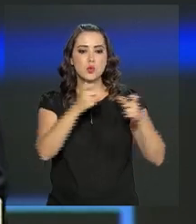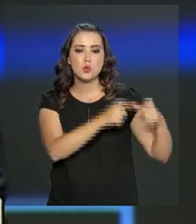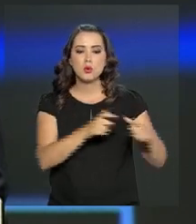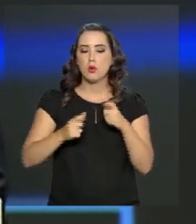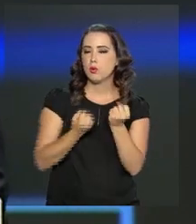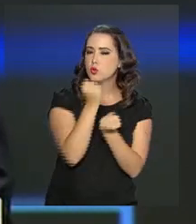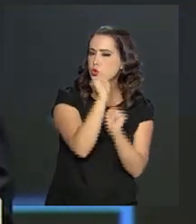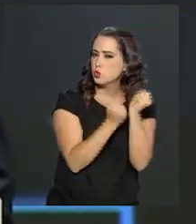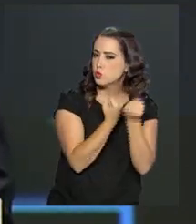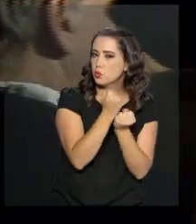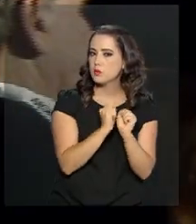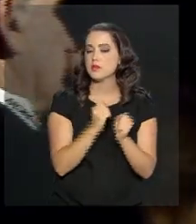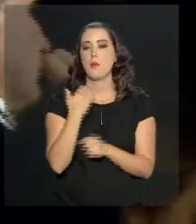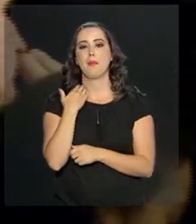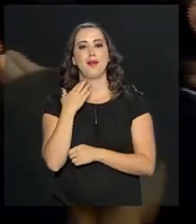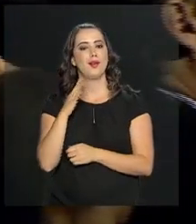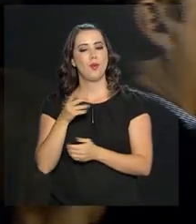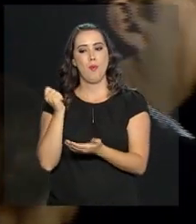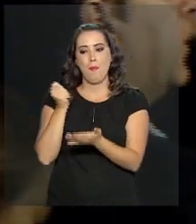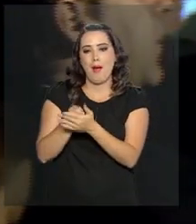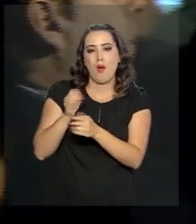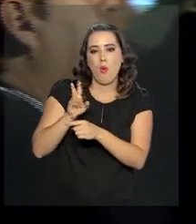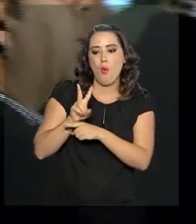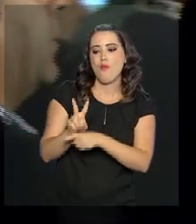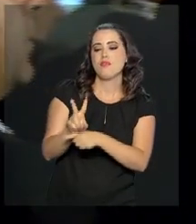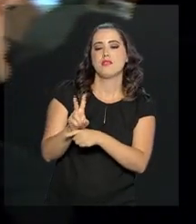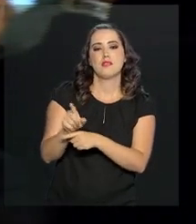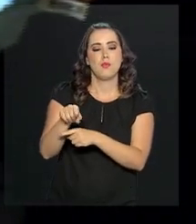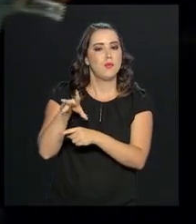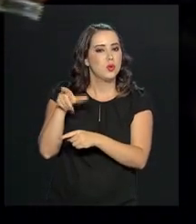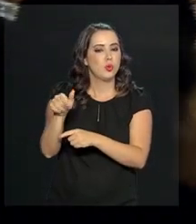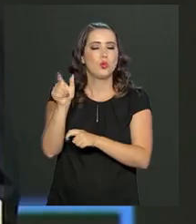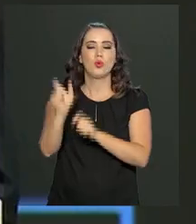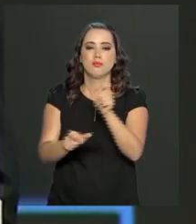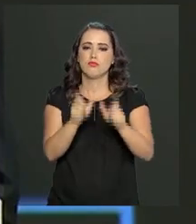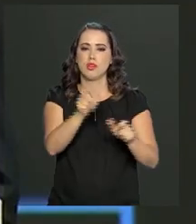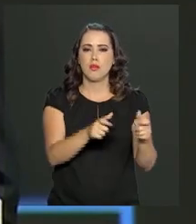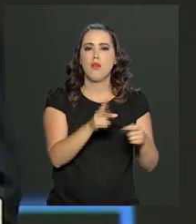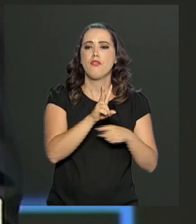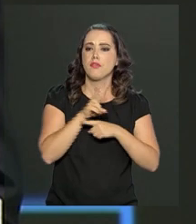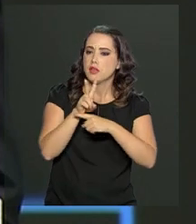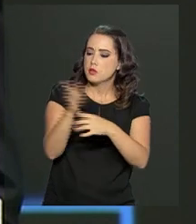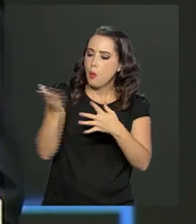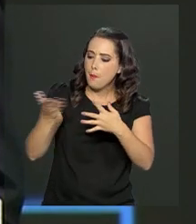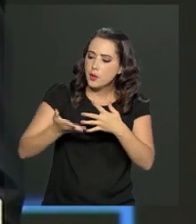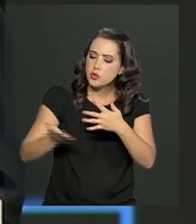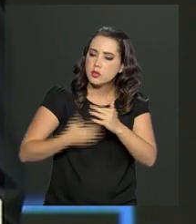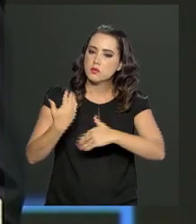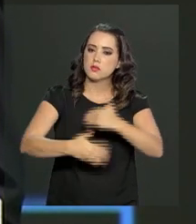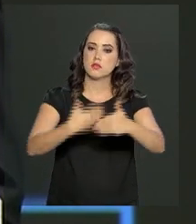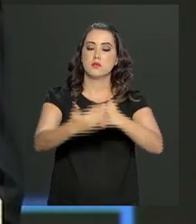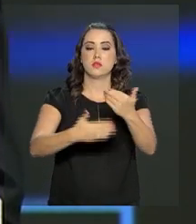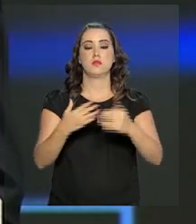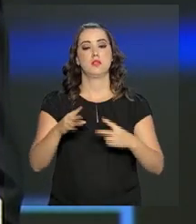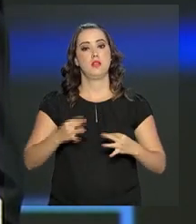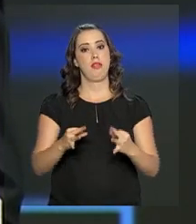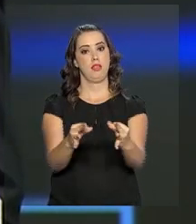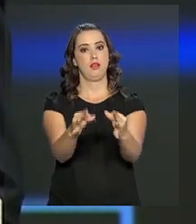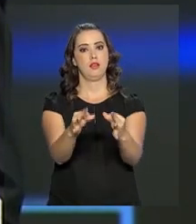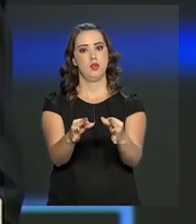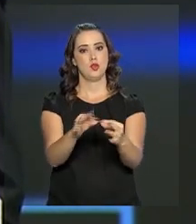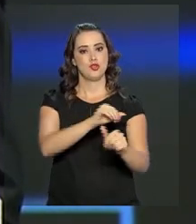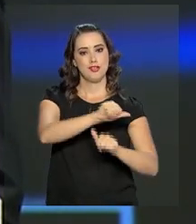financiou todas elas. O BNDES foi o banco que financiou o projeto de desenvolvimento da tecnologia